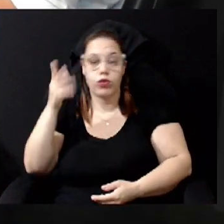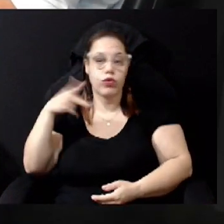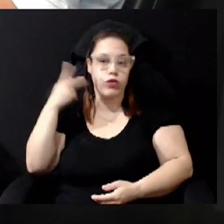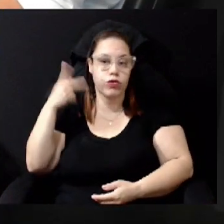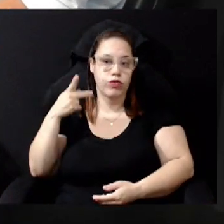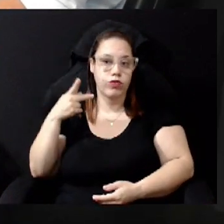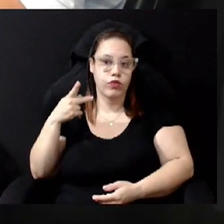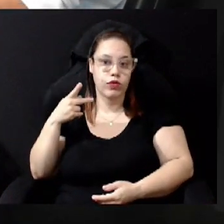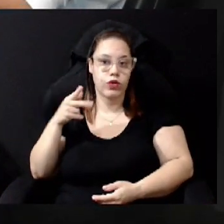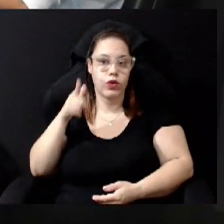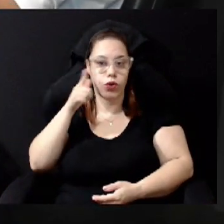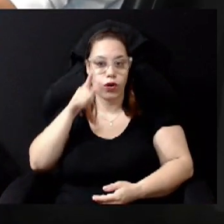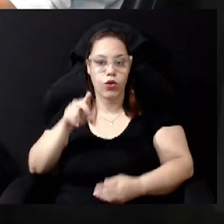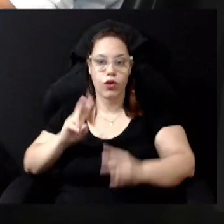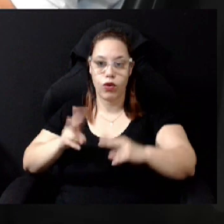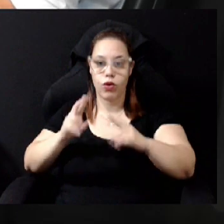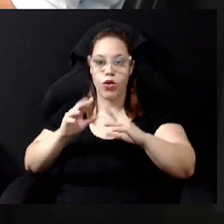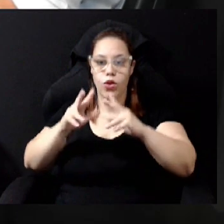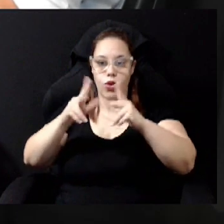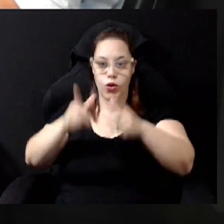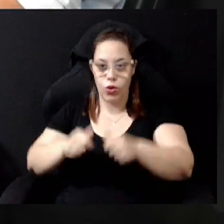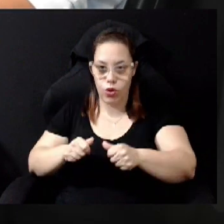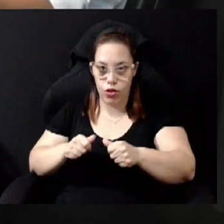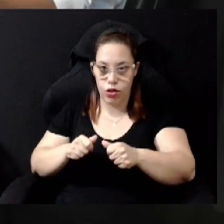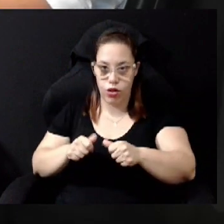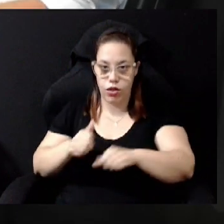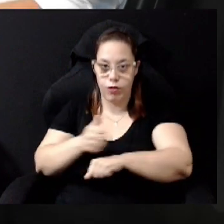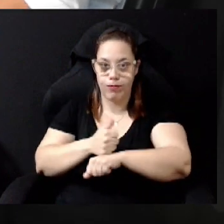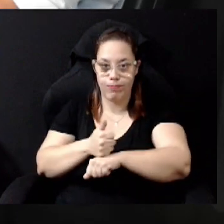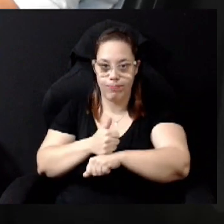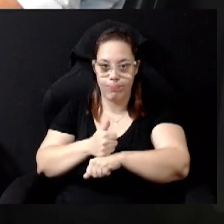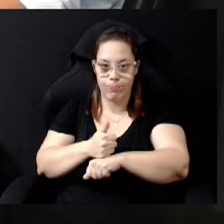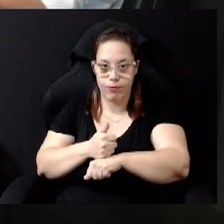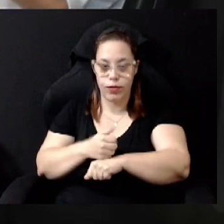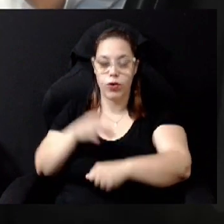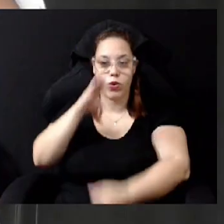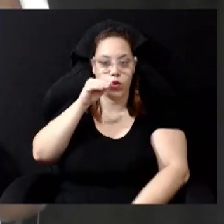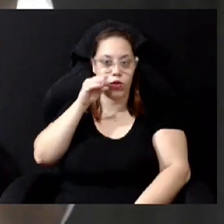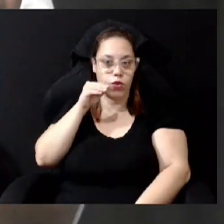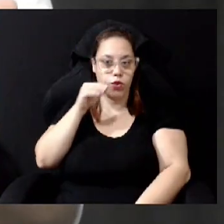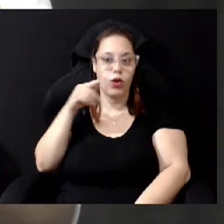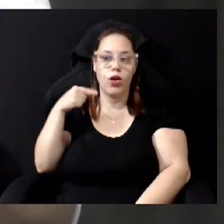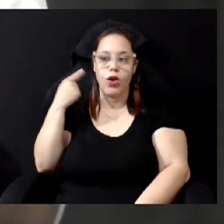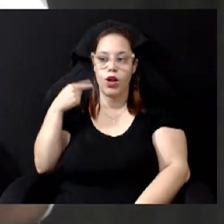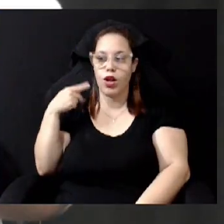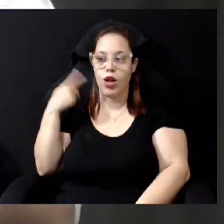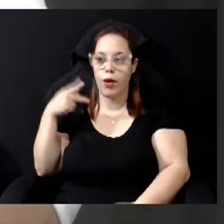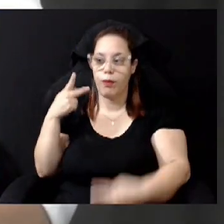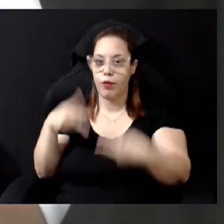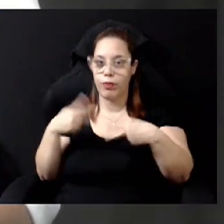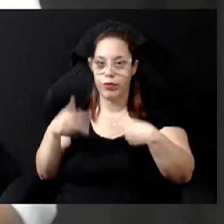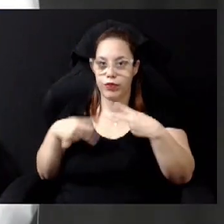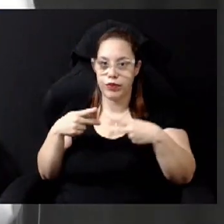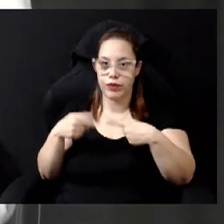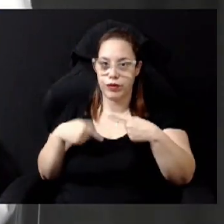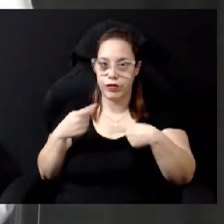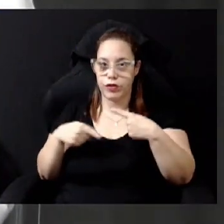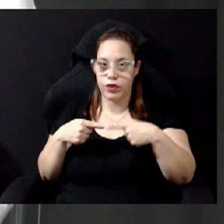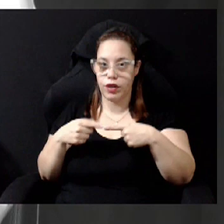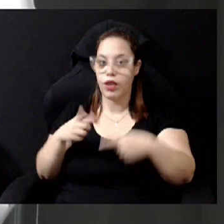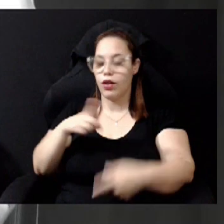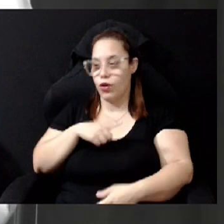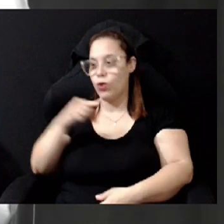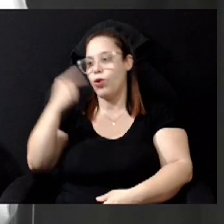tocar todas as farmácias com a quantidade de funcionários e a política. E eu tinha mais outros projetos. Aliás, eu tenho outros projetos.